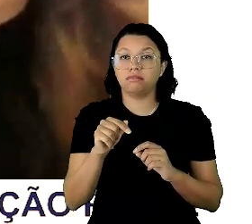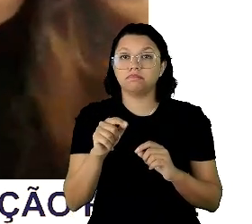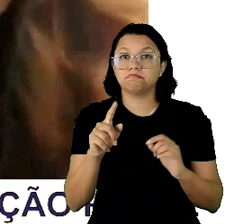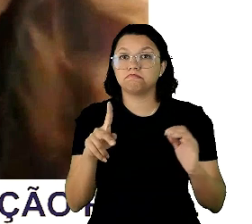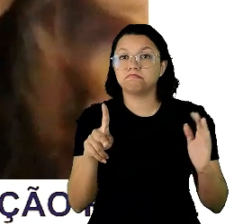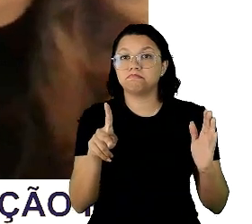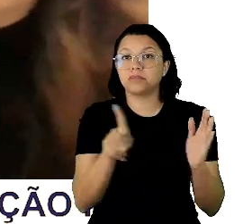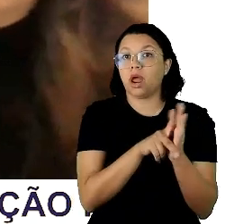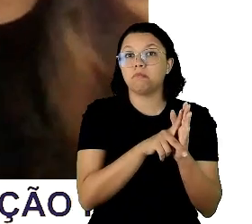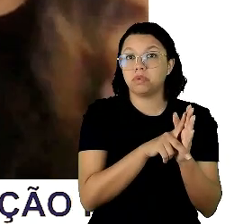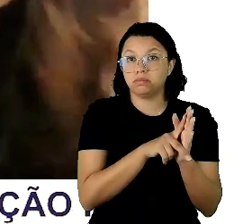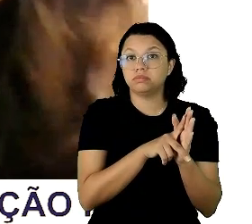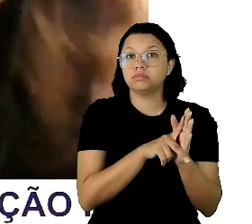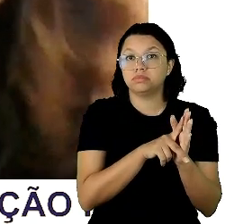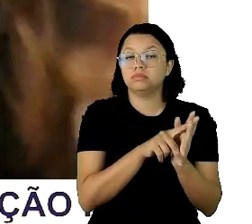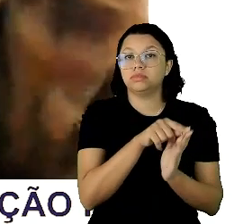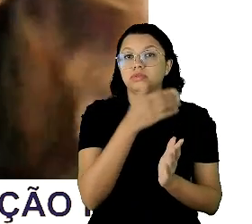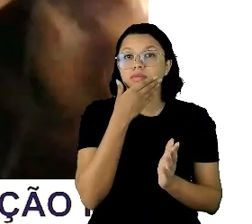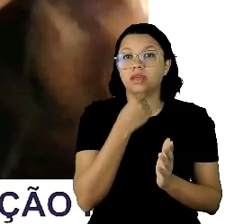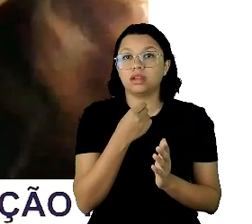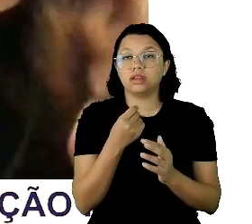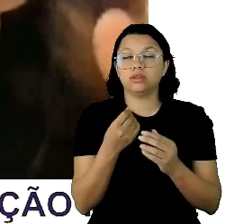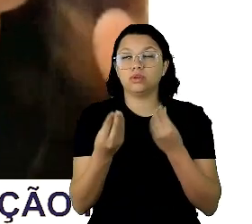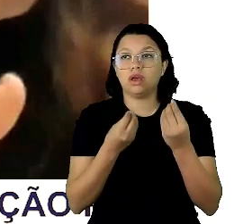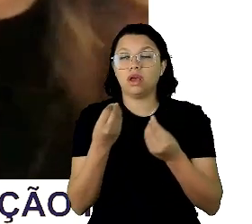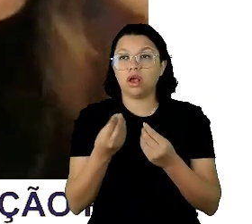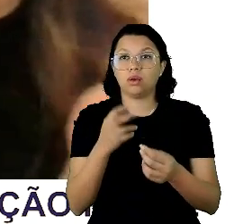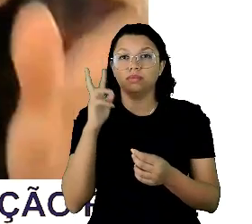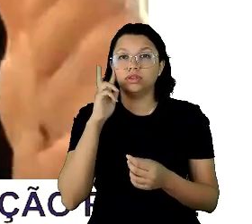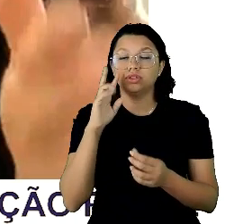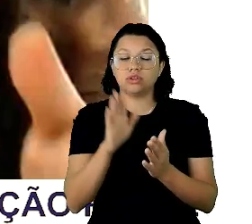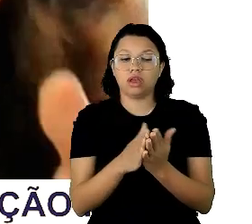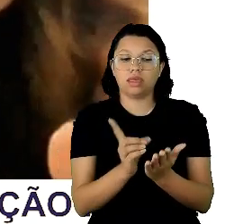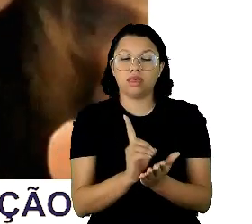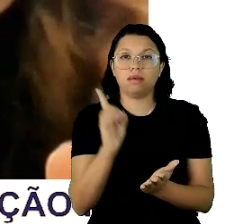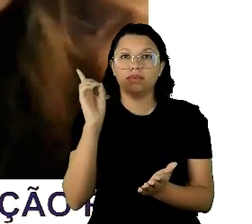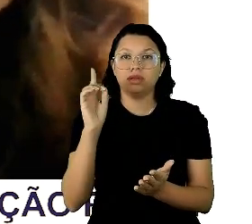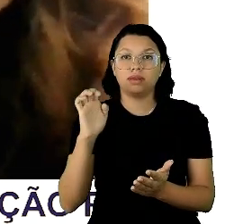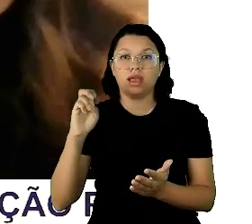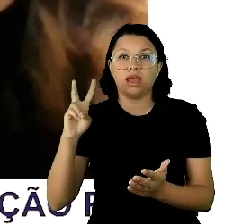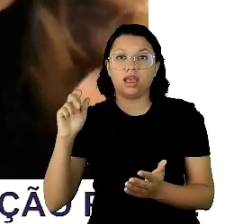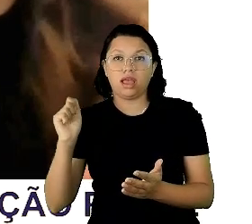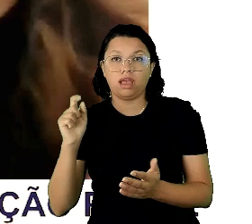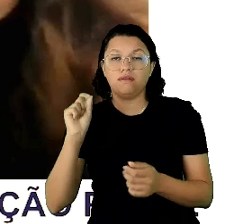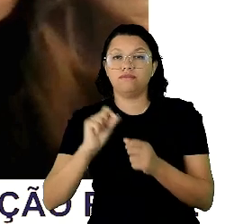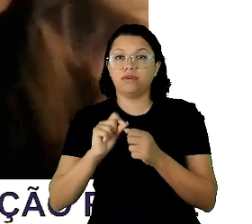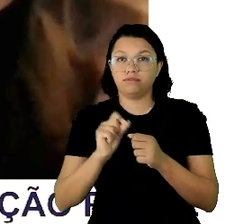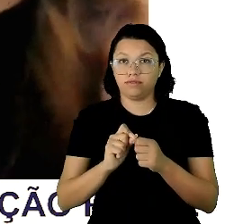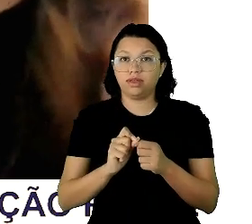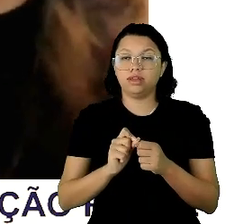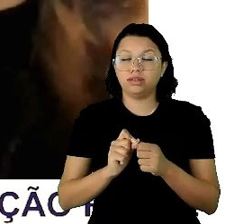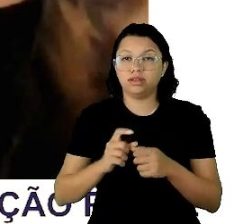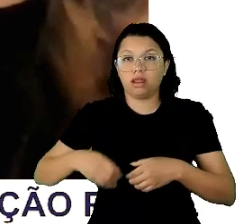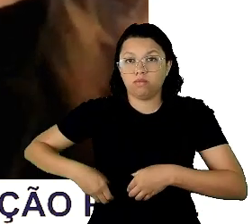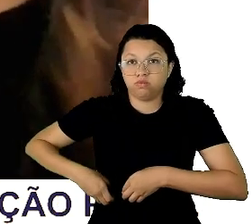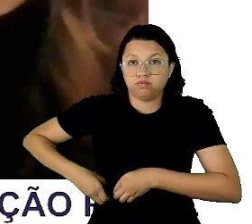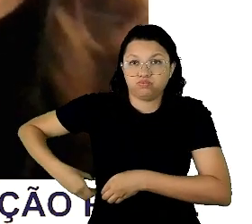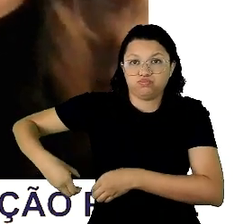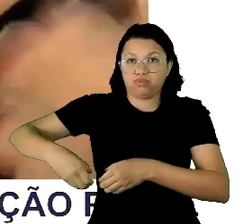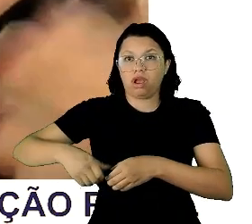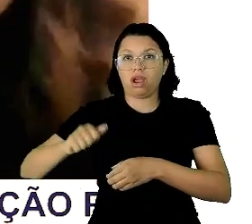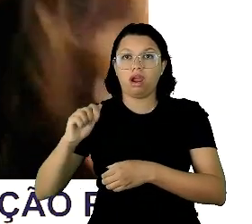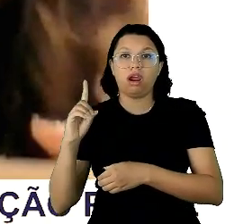a história de que Eva foi feita da costela de Adão. Então, nossa, você casou, você tem que colocar o nome do marido, porque você passa a ser do marido,